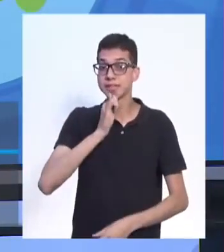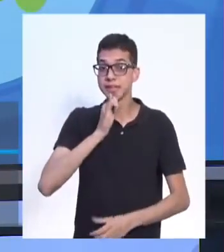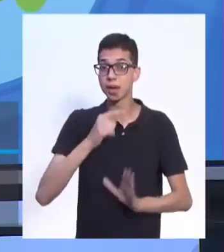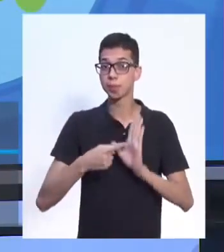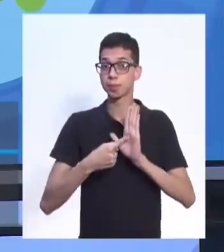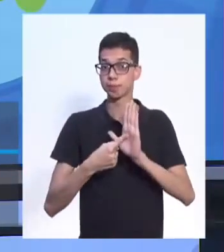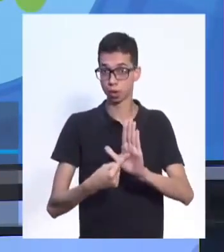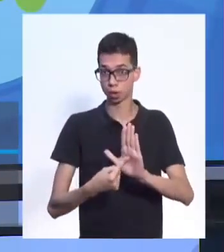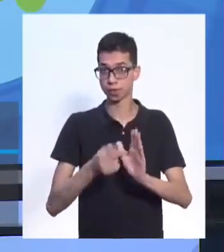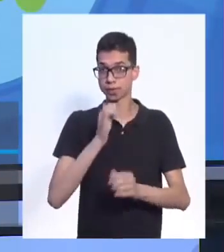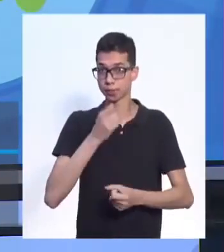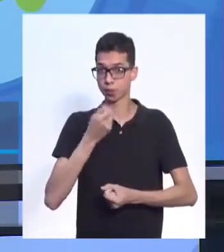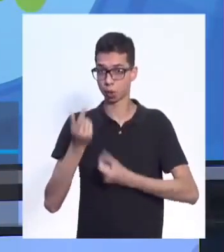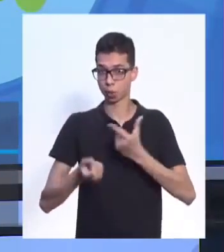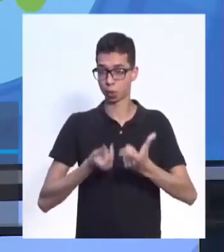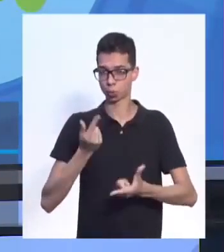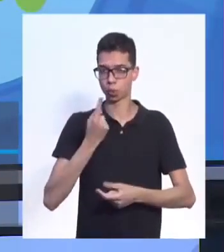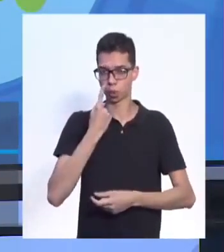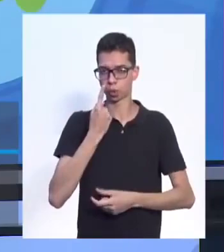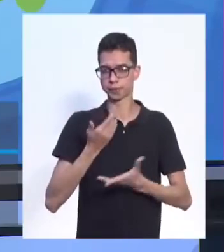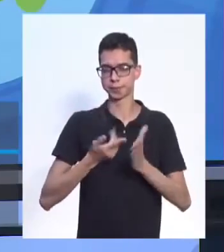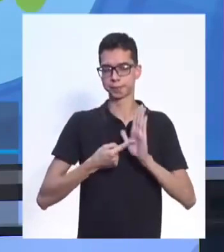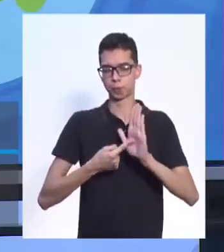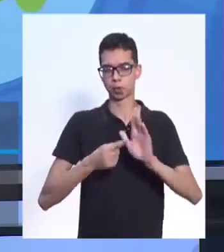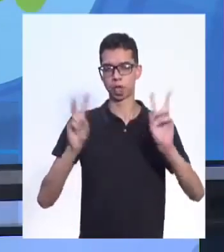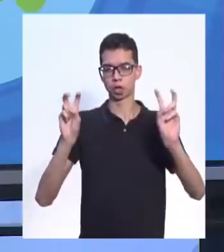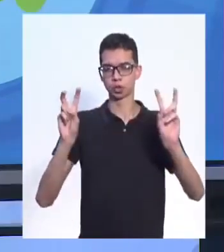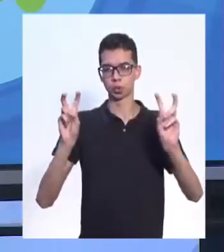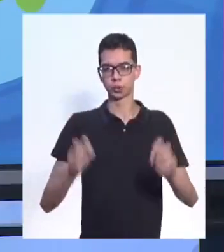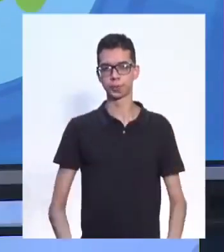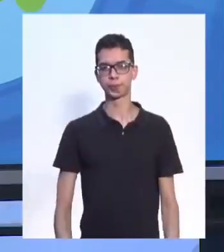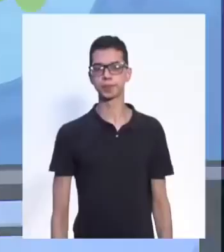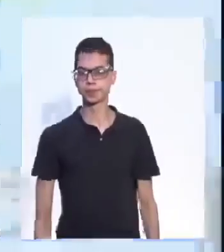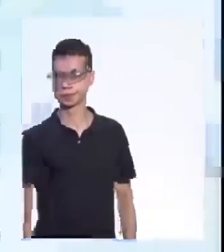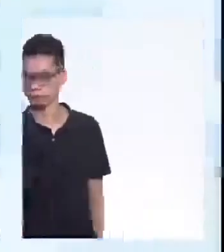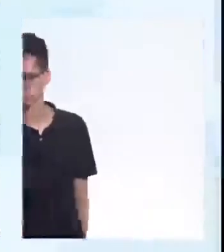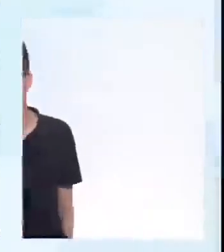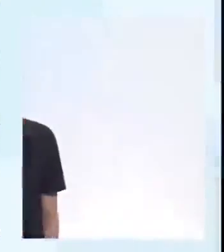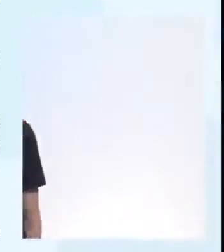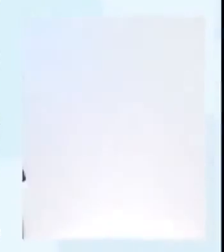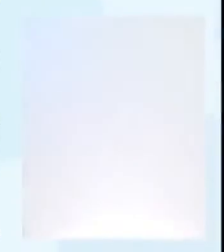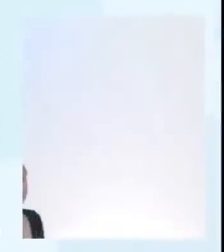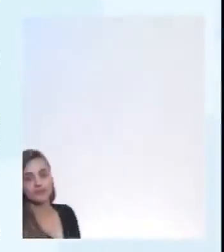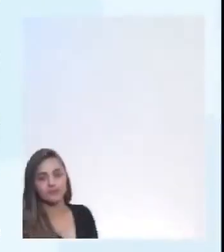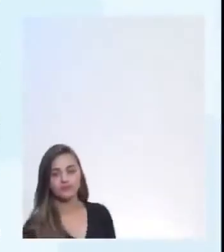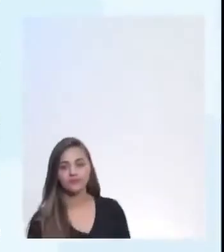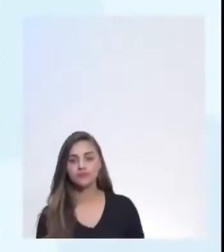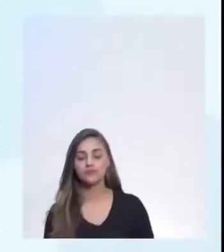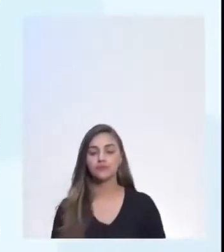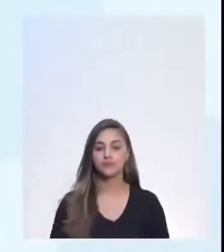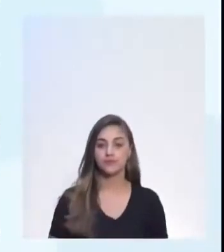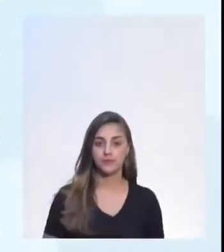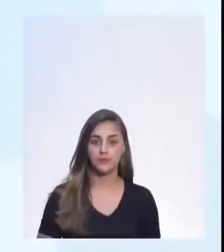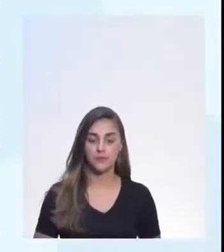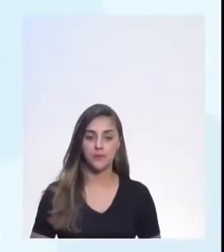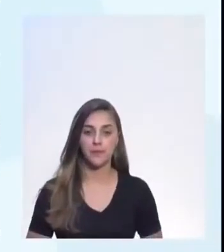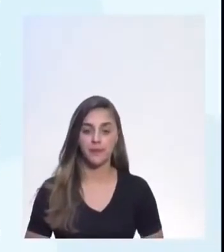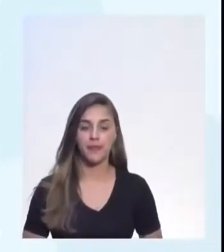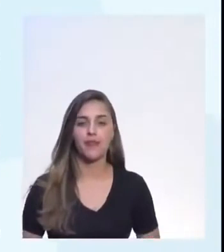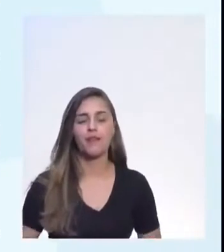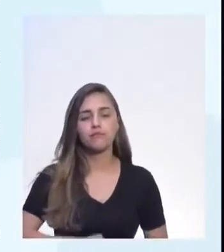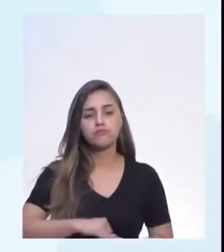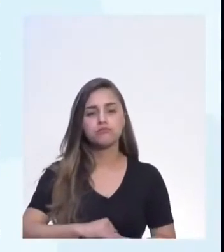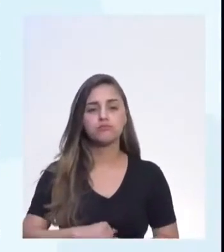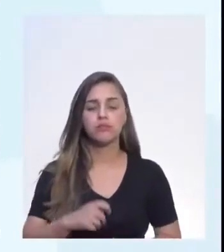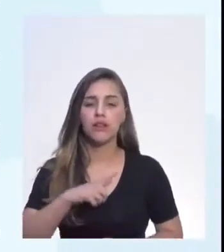gente tem aqui alguns exemplos dessas pautas. Se puder colocar na tela, por favor. Então, a compreensão por todos